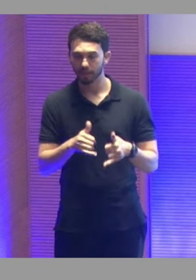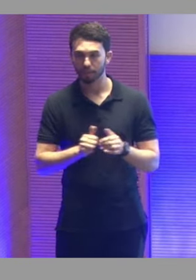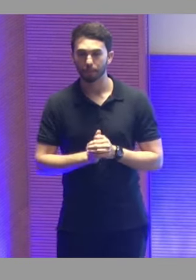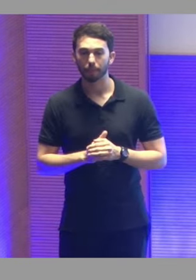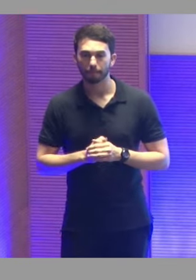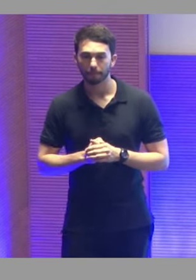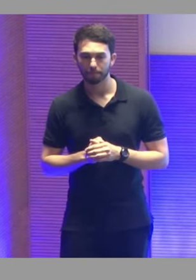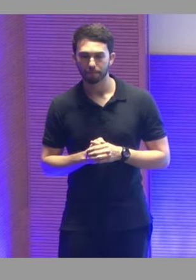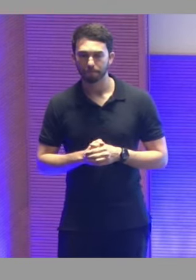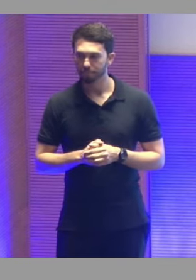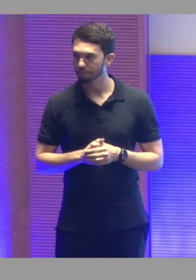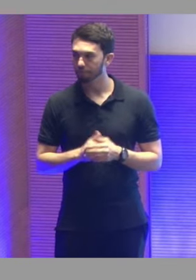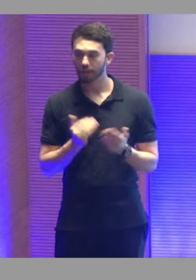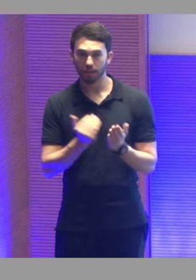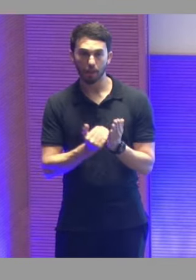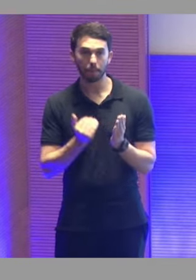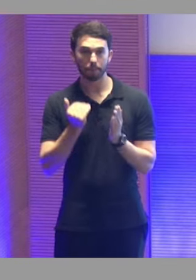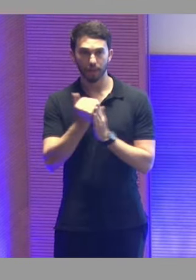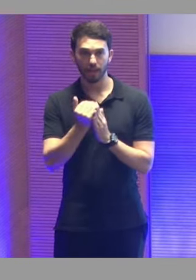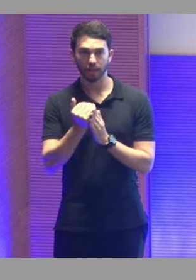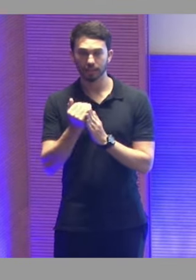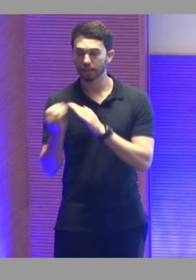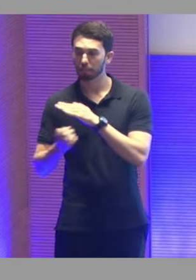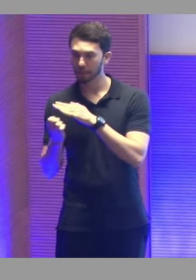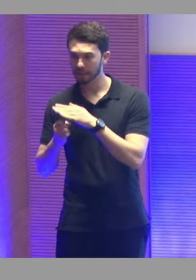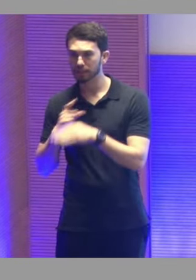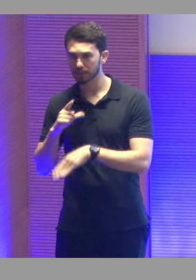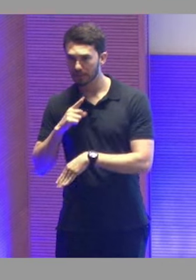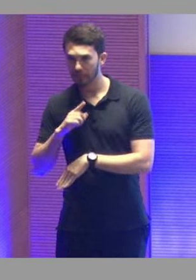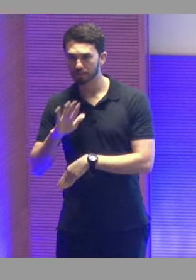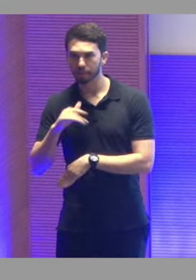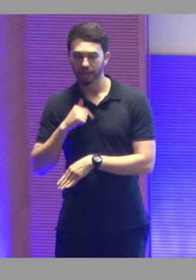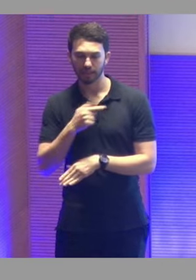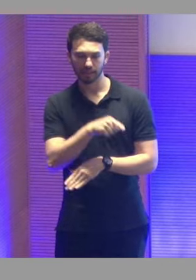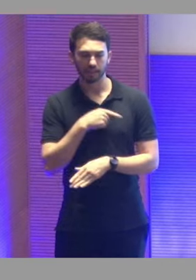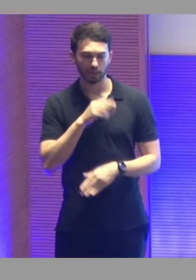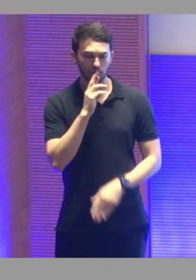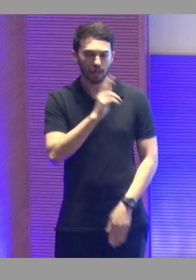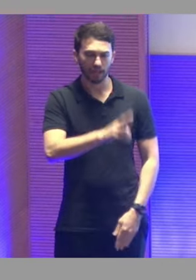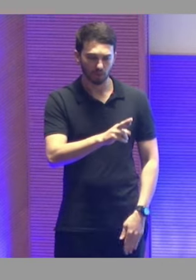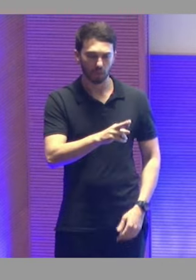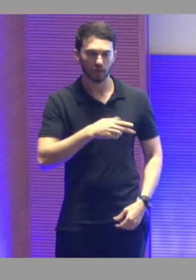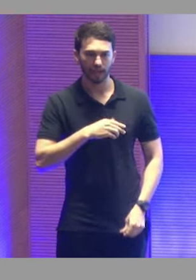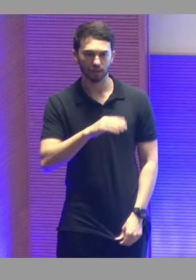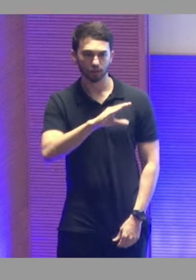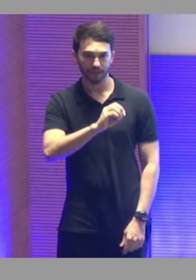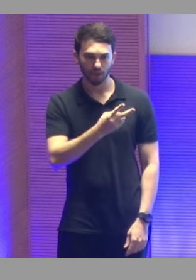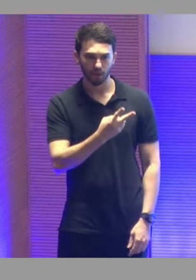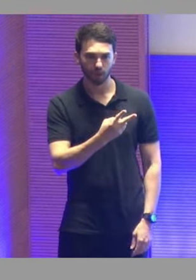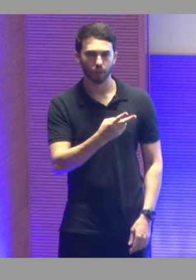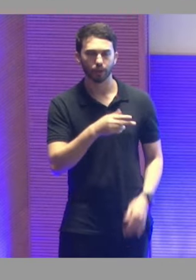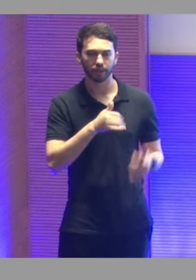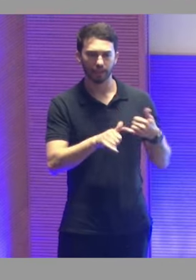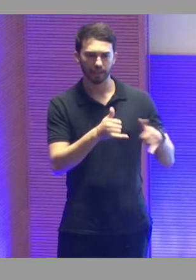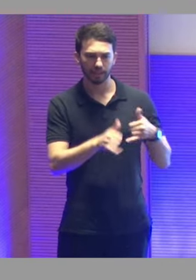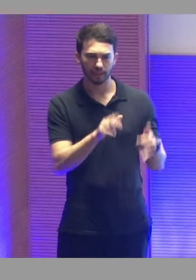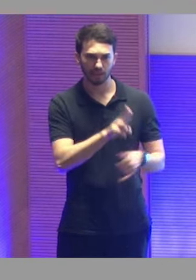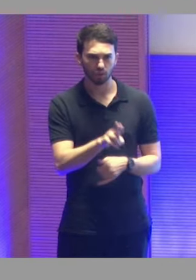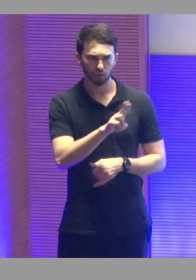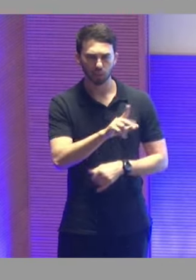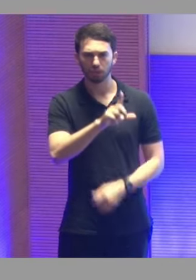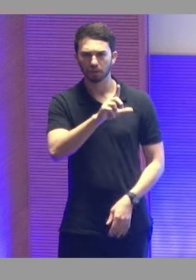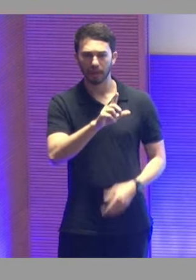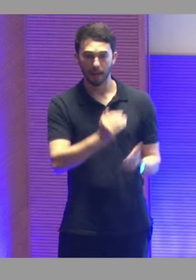Eh por mais que aumente o número de membros a gente não observa Esse aumento expressivo nas emissões de aquisição de